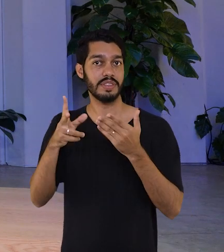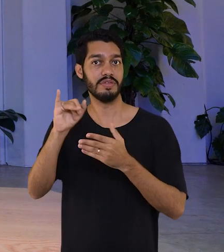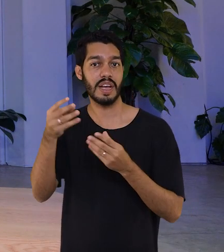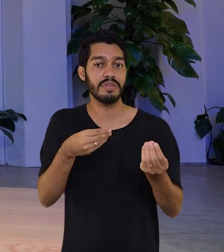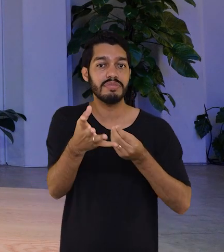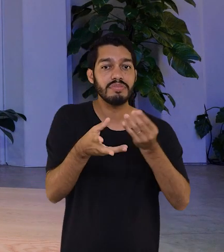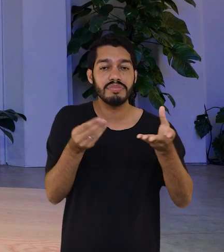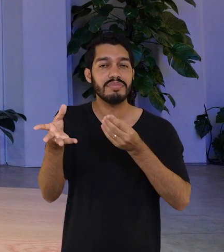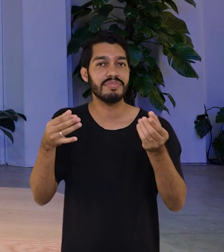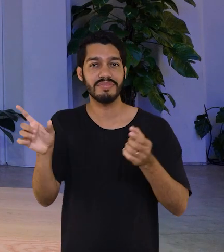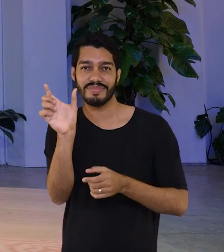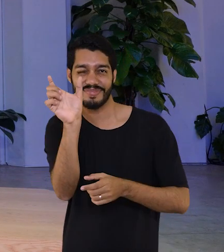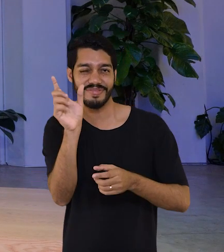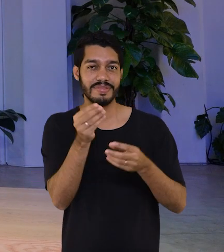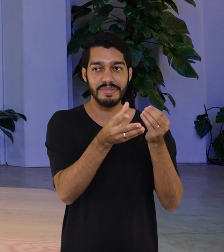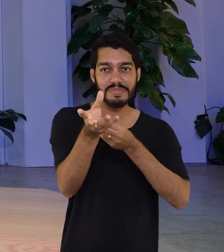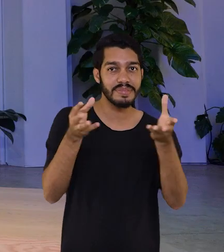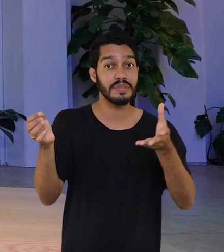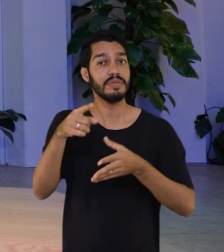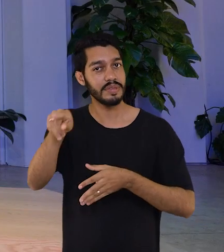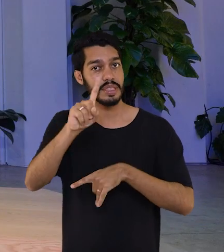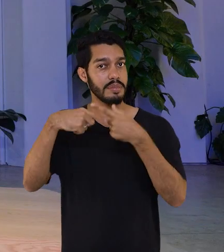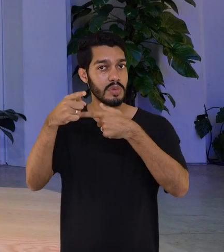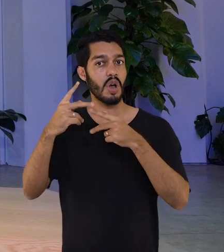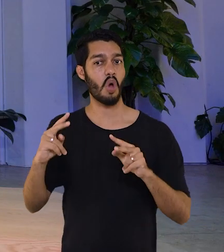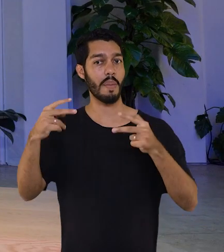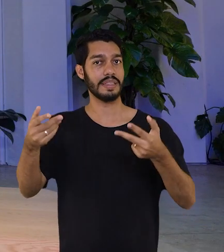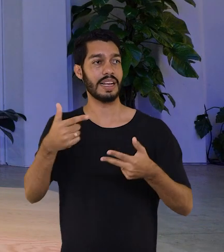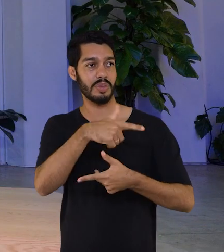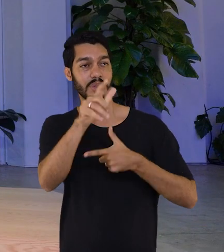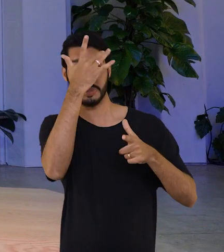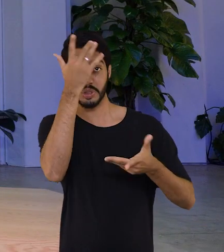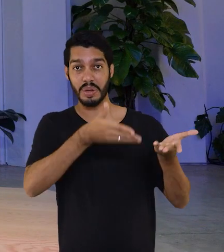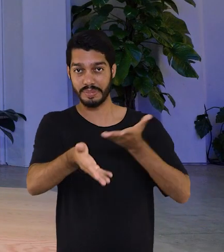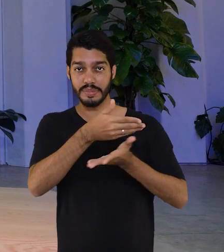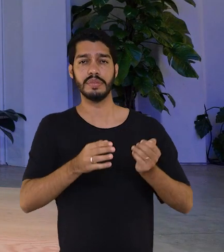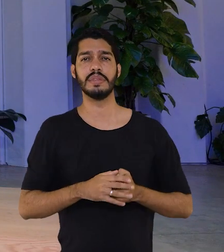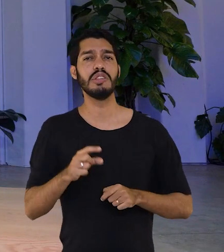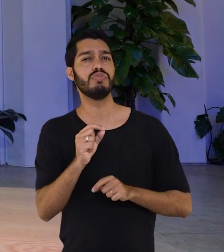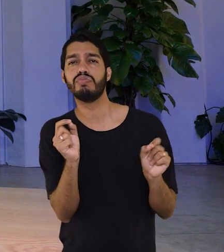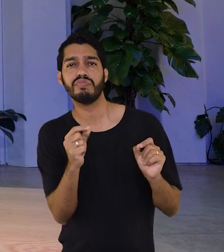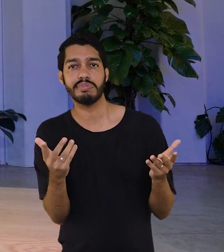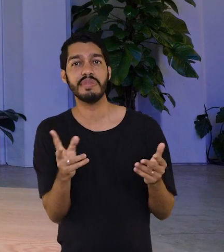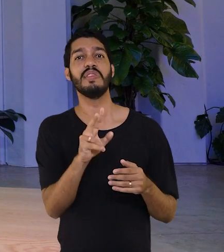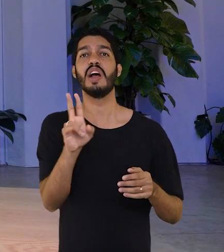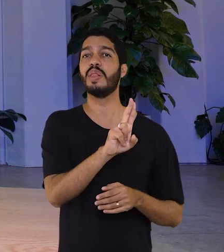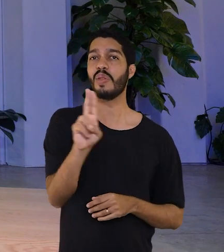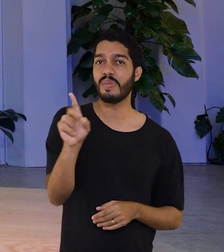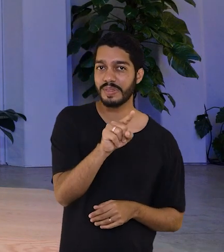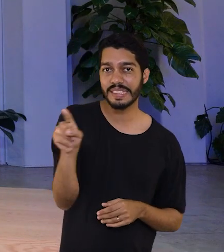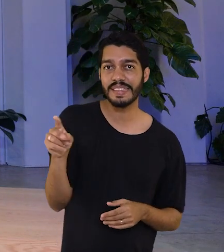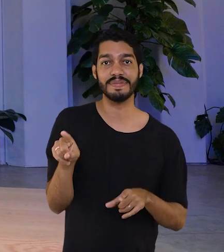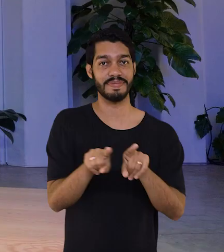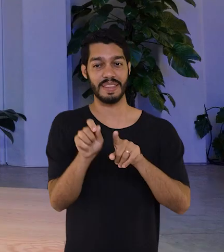evento está compartilhando com vocês cartões que vocês podem utilizar depois ou compartilhar com alguém. E o que tem nesse formulário aqui? Vocês vão colocar